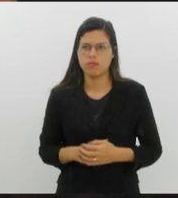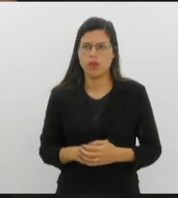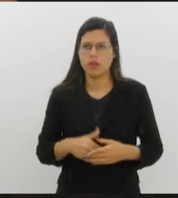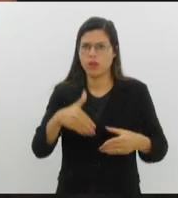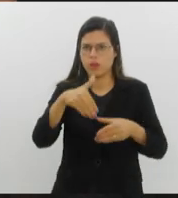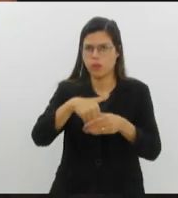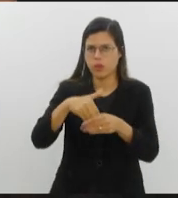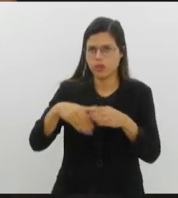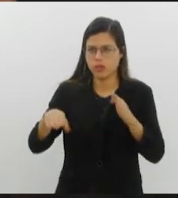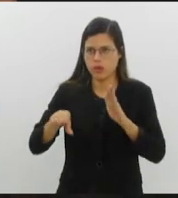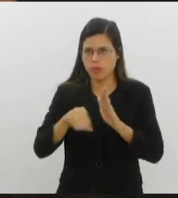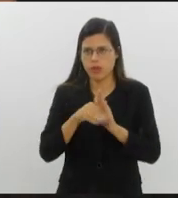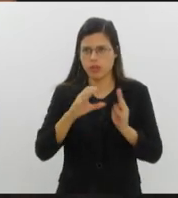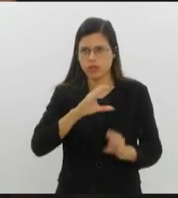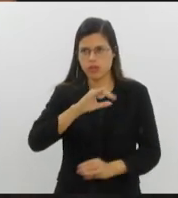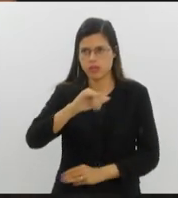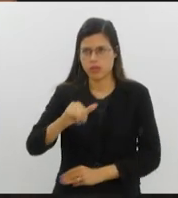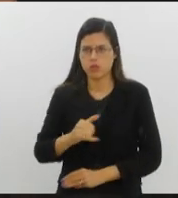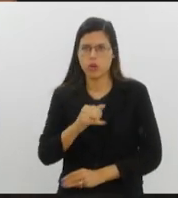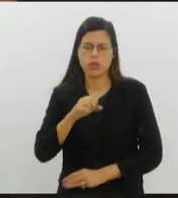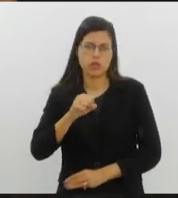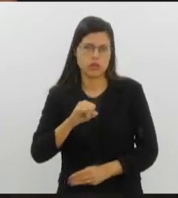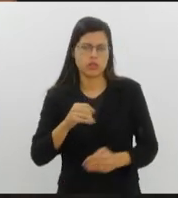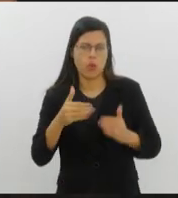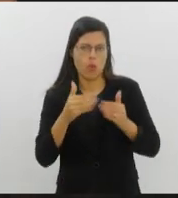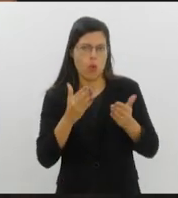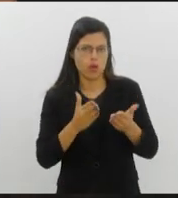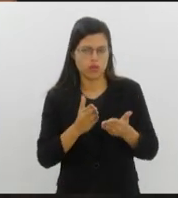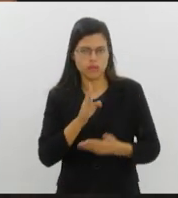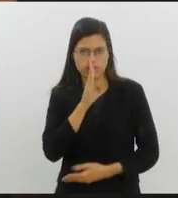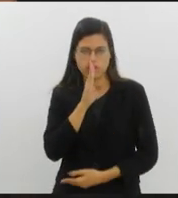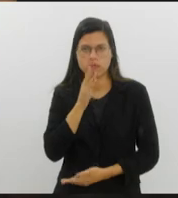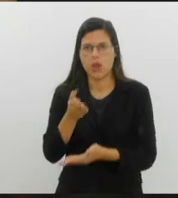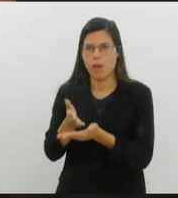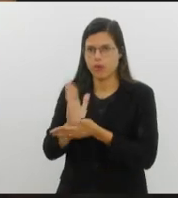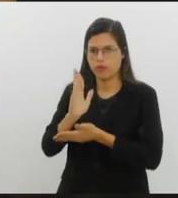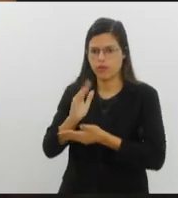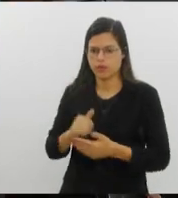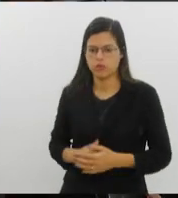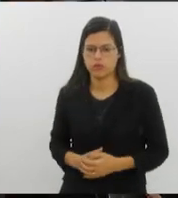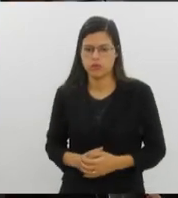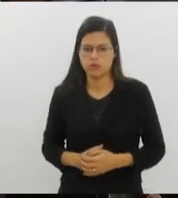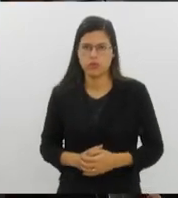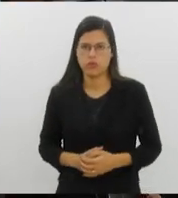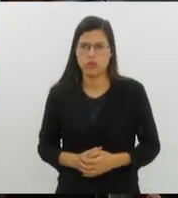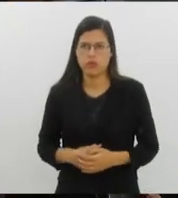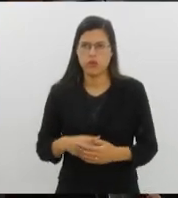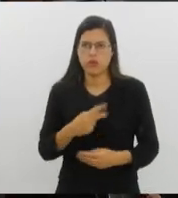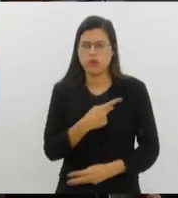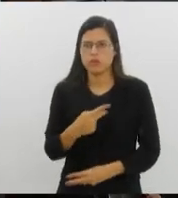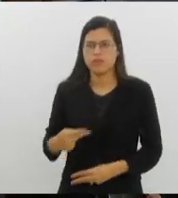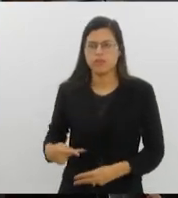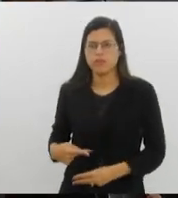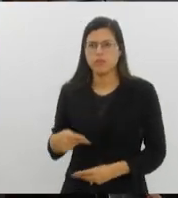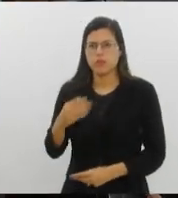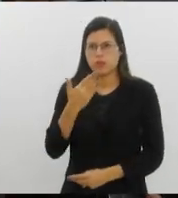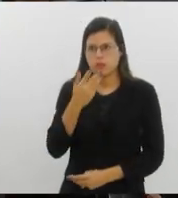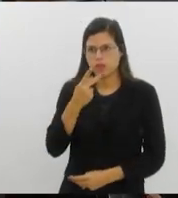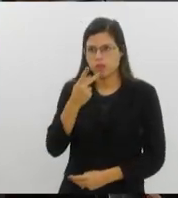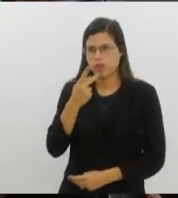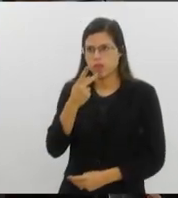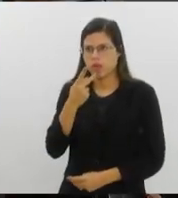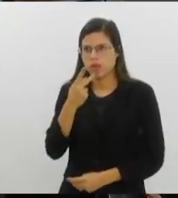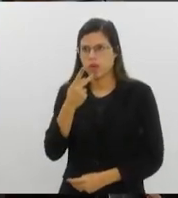Em votação as emendas da CCJ. Os senhores que aprovam permaneçam como estão. Aprovado. Presidente, uma questão de ordem muito breve. Um minuto.